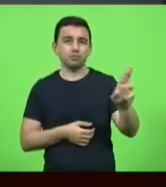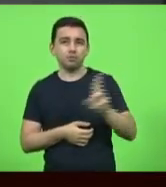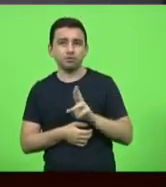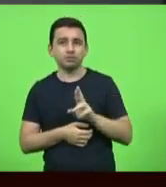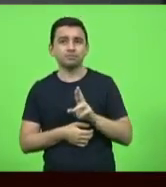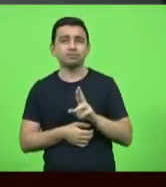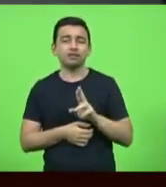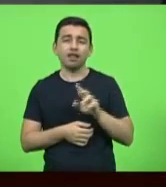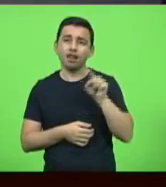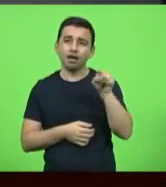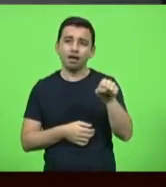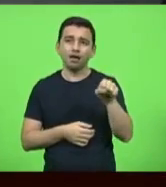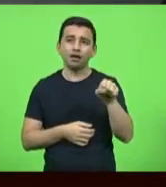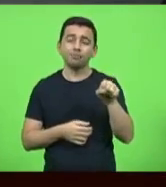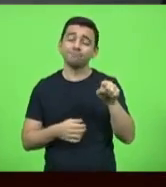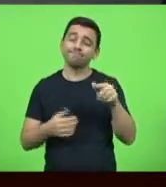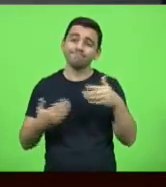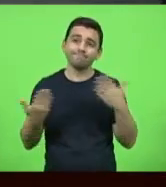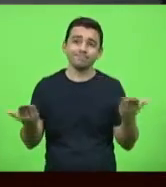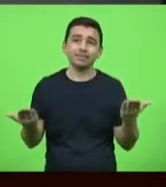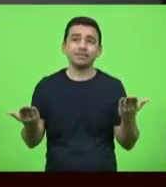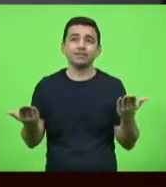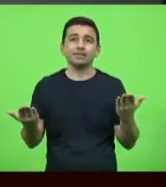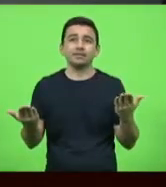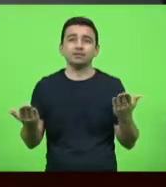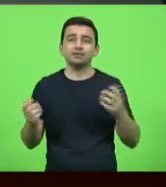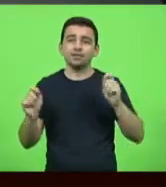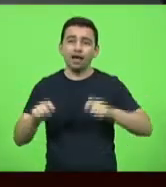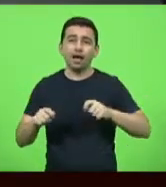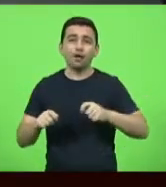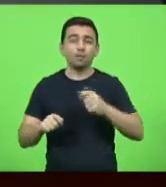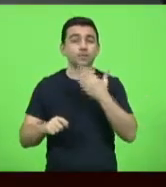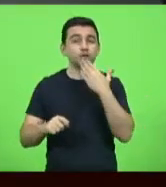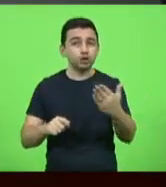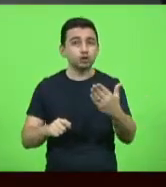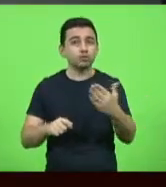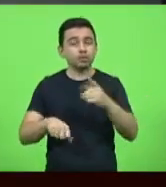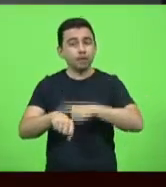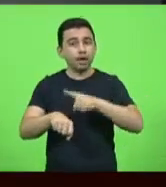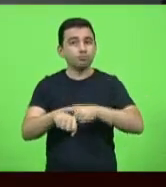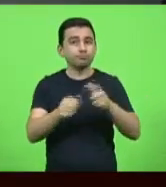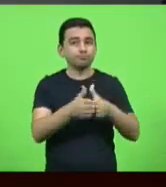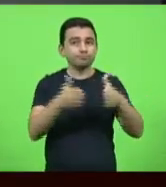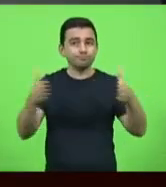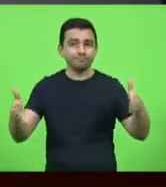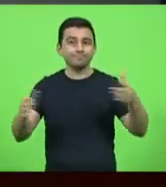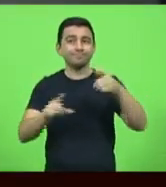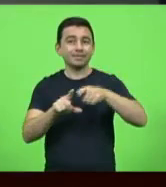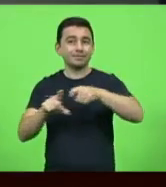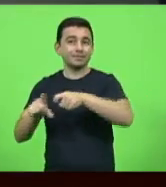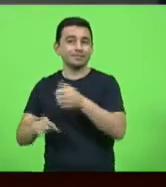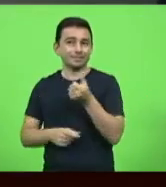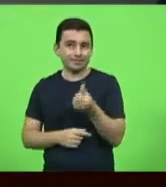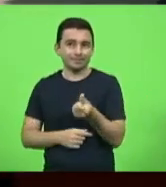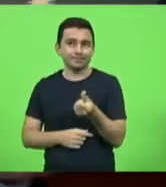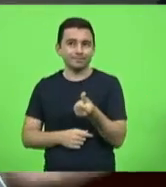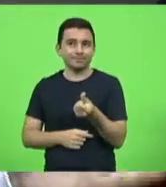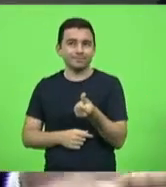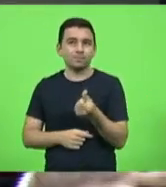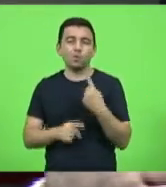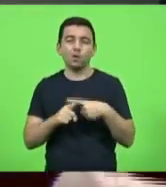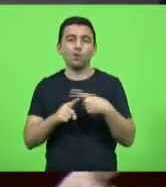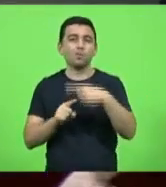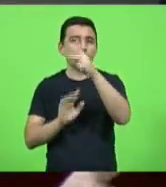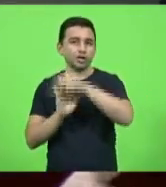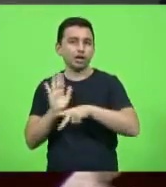condição de pelo menos pedir o prazo que eu tive para relatar, que foi 6 meses, já que o projeto